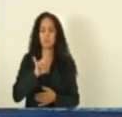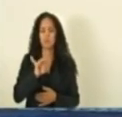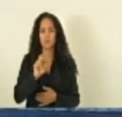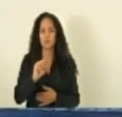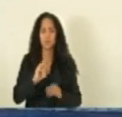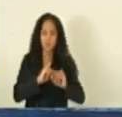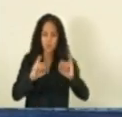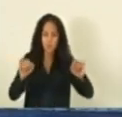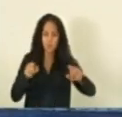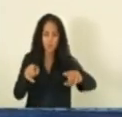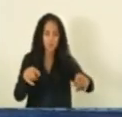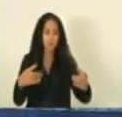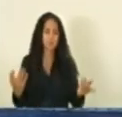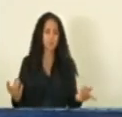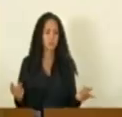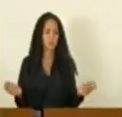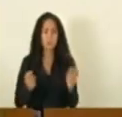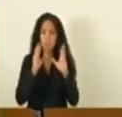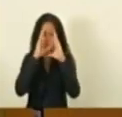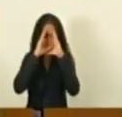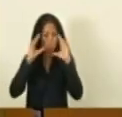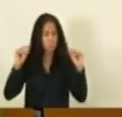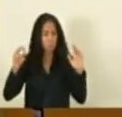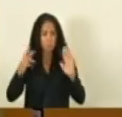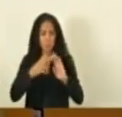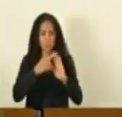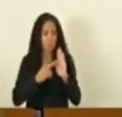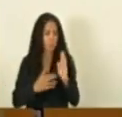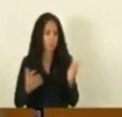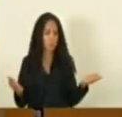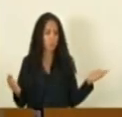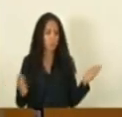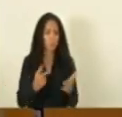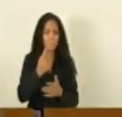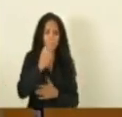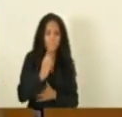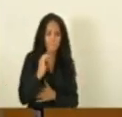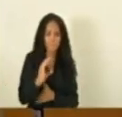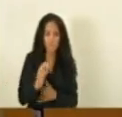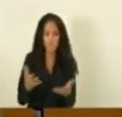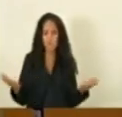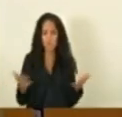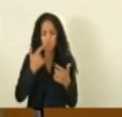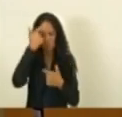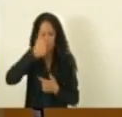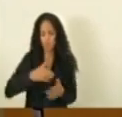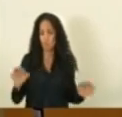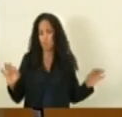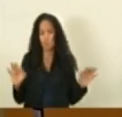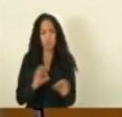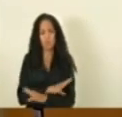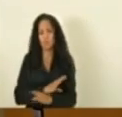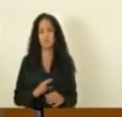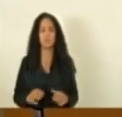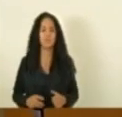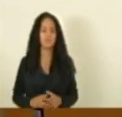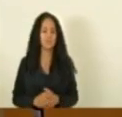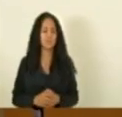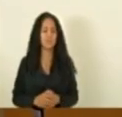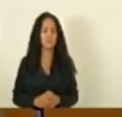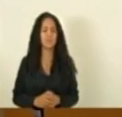Vossa Excelência que, para mim, é totalmente tranquilo relatar a PEC hoje. Estou aqui pronto para relatar, com pedido para relatar.